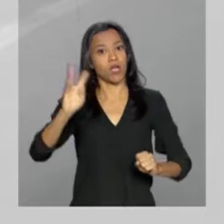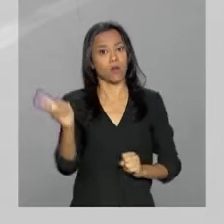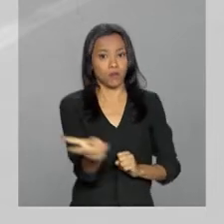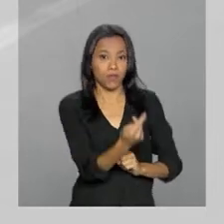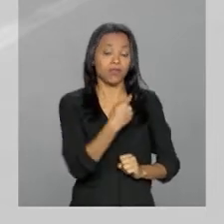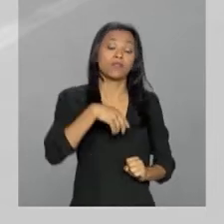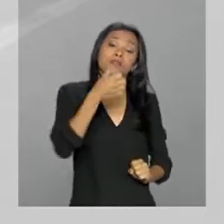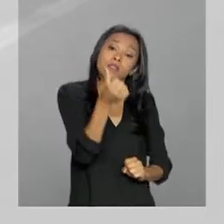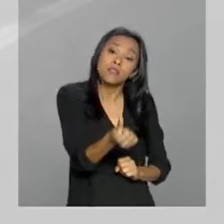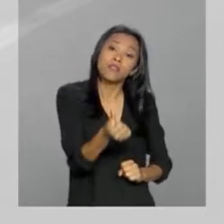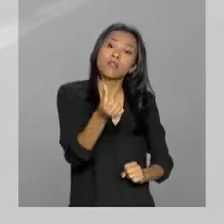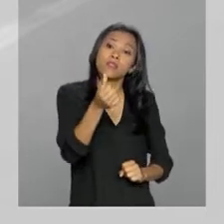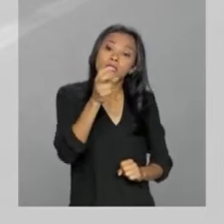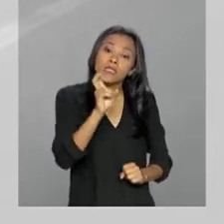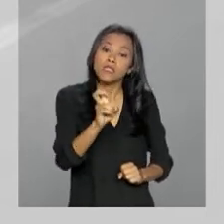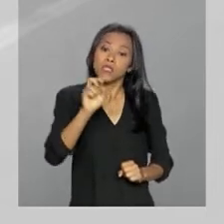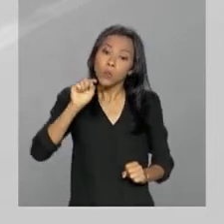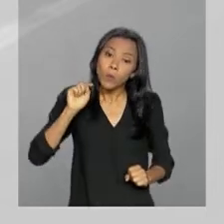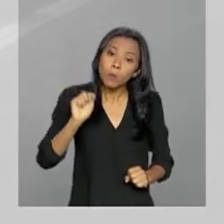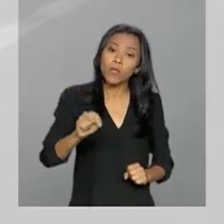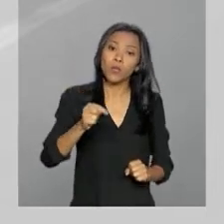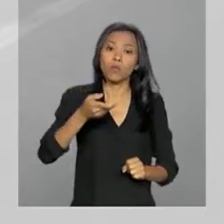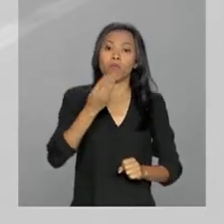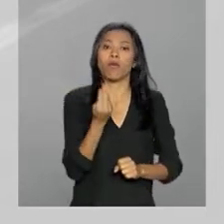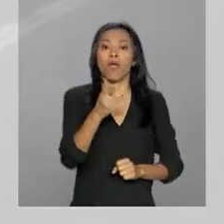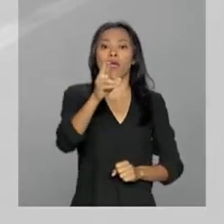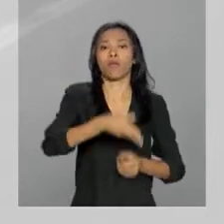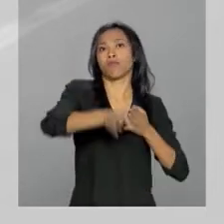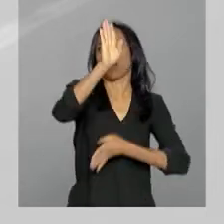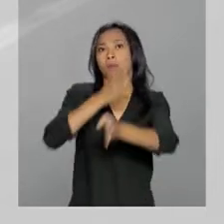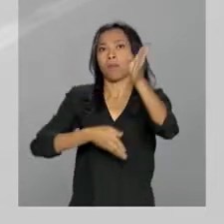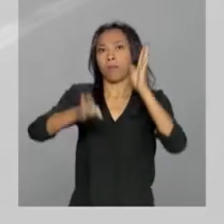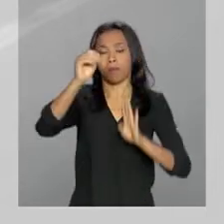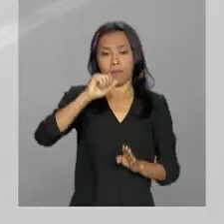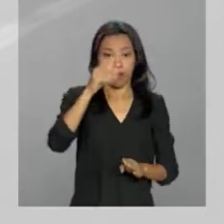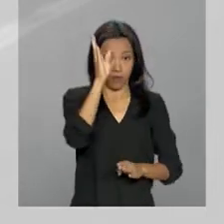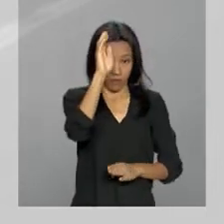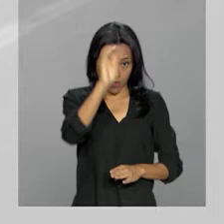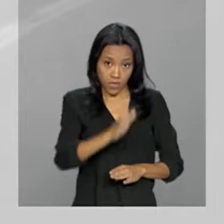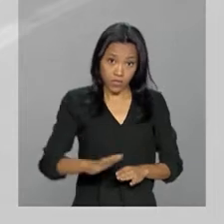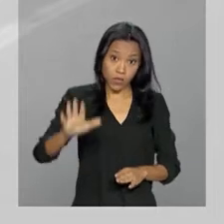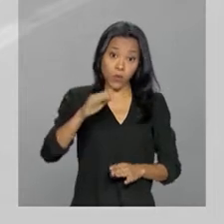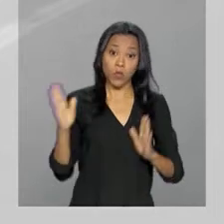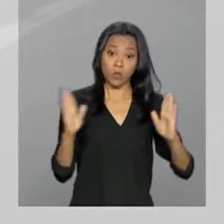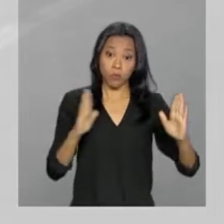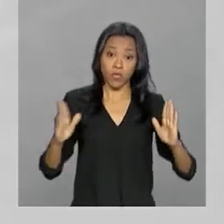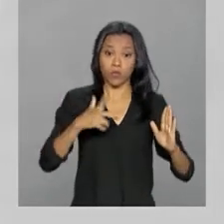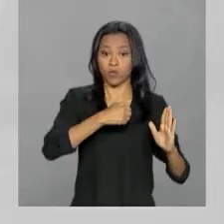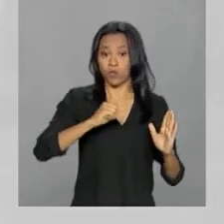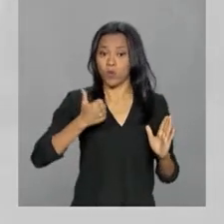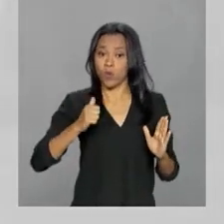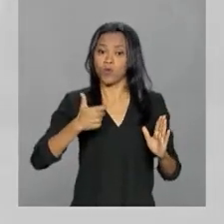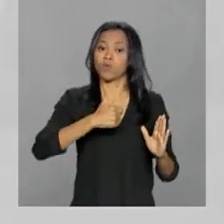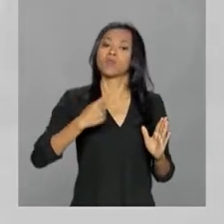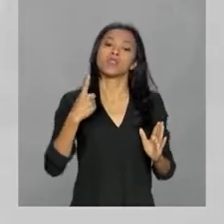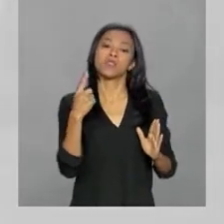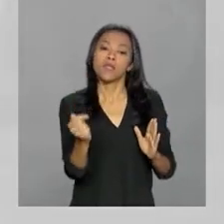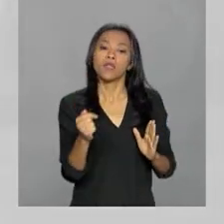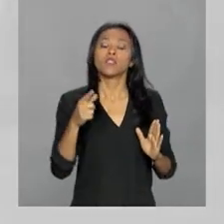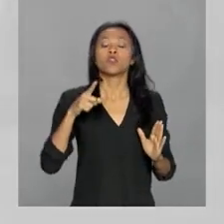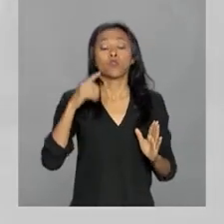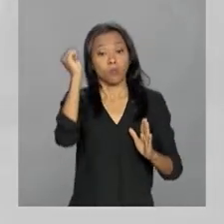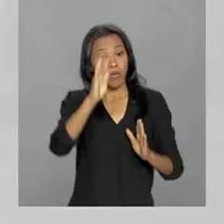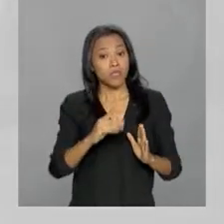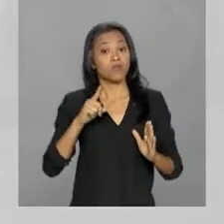65 mil quilômetros de rodovias federais. Entre 2011 e 2017, o Brasil teve um aumento de